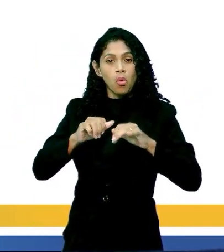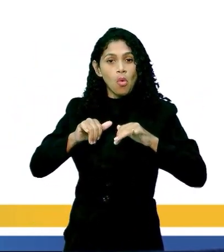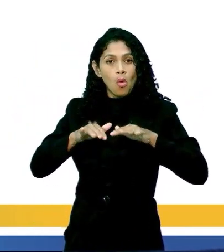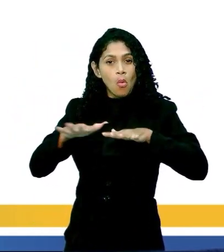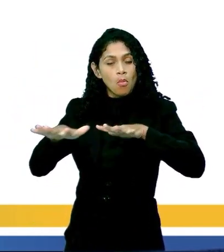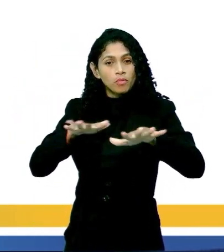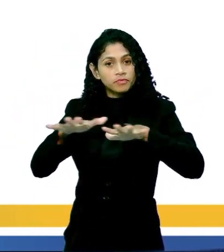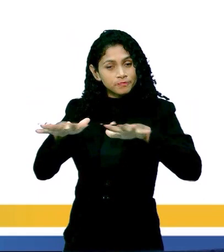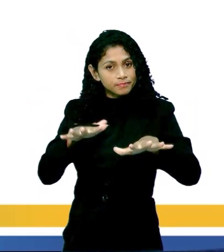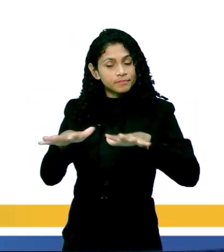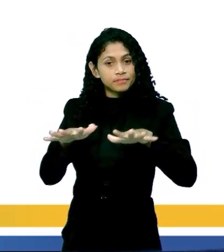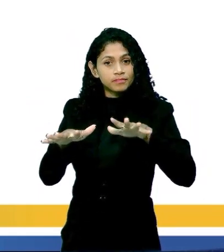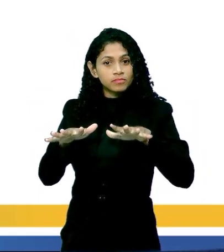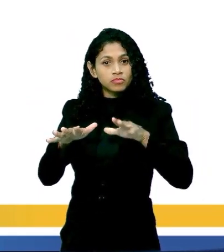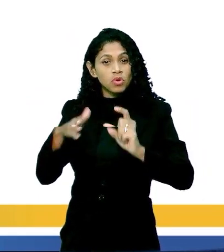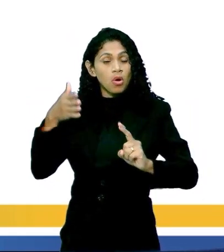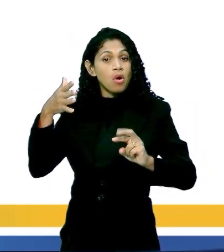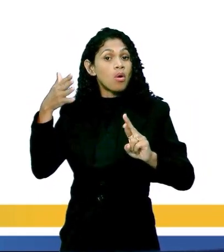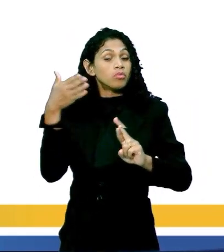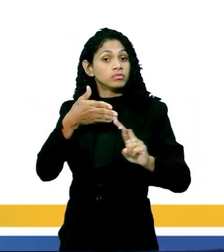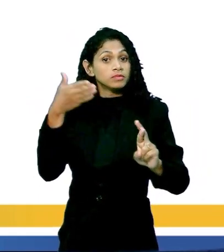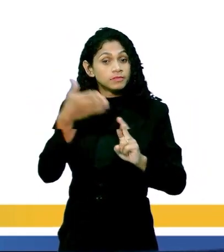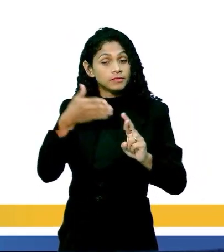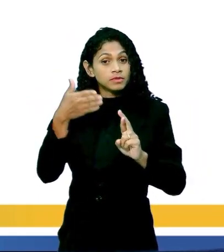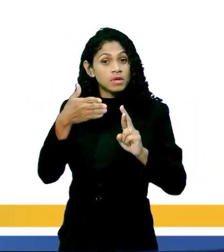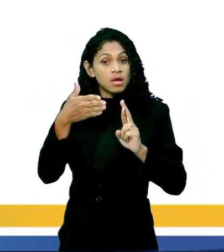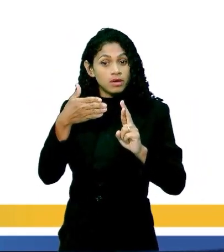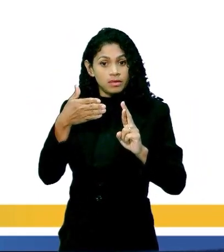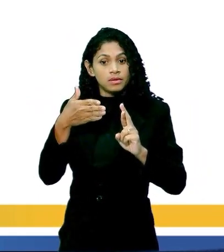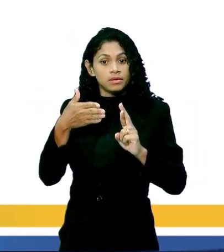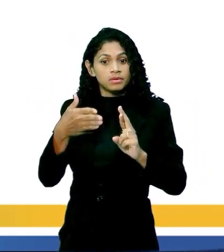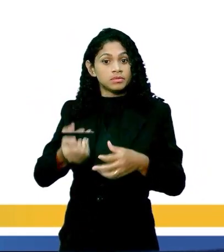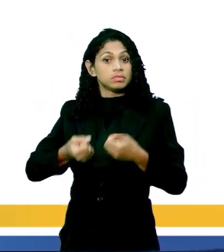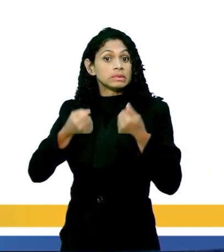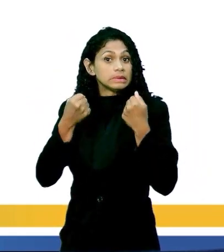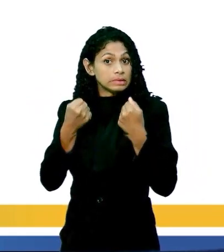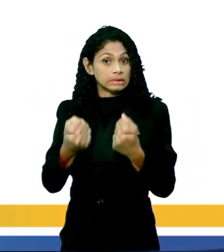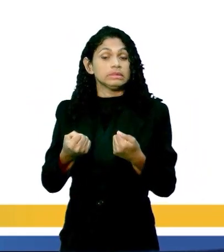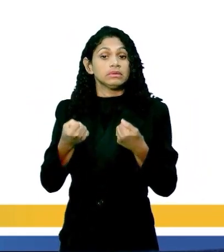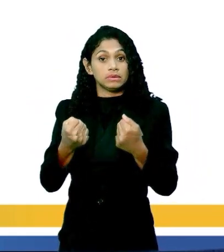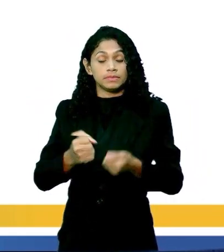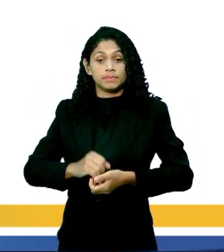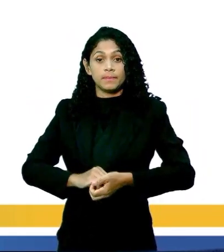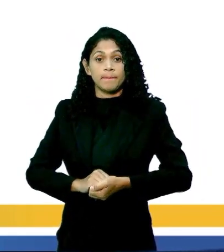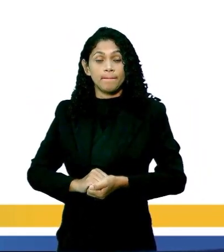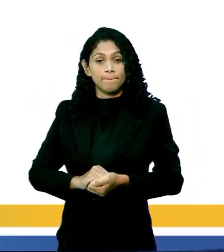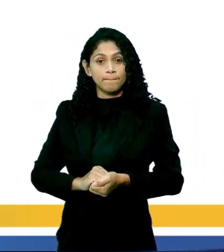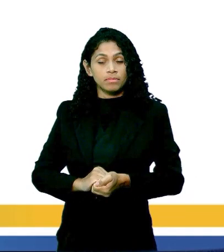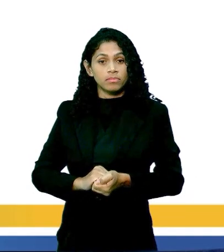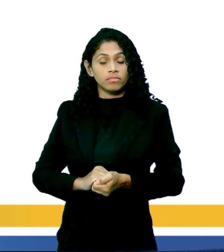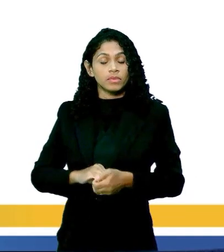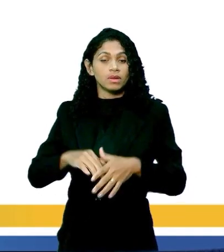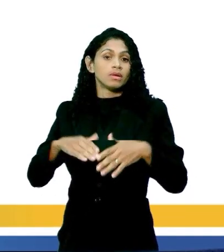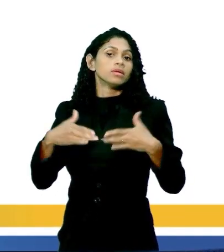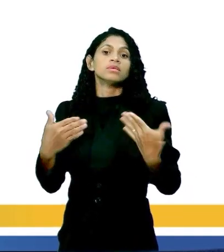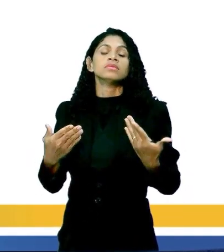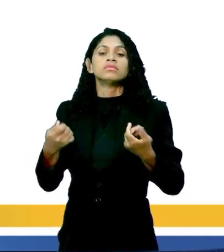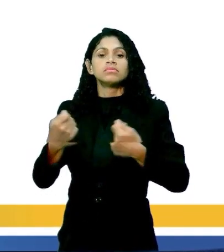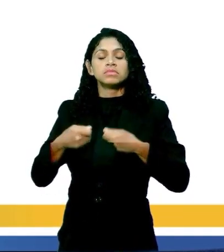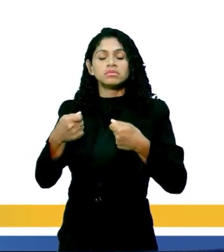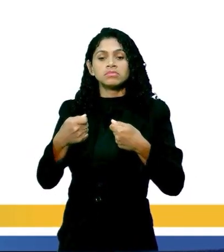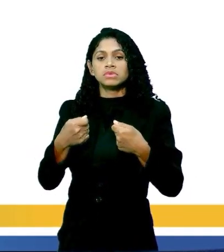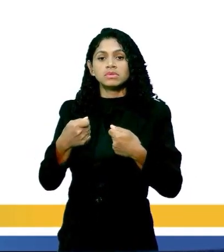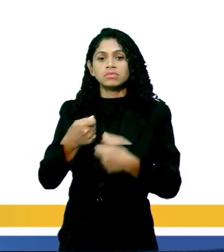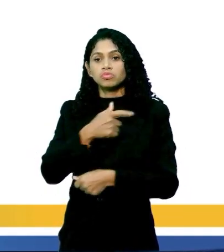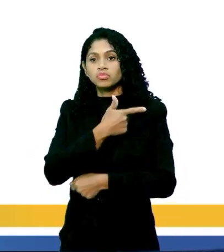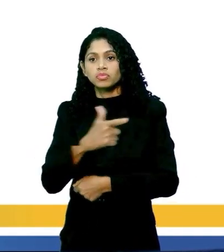e unicamente sobre a influência da gravidade. Então, para efeitos de queda livre, a gente despreza a resistência do